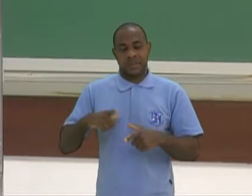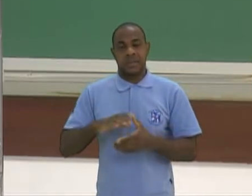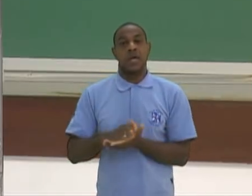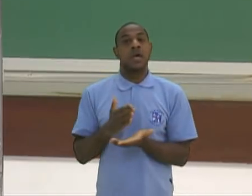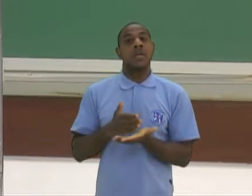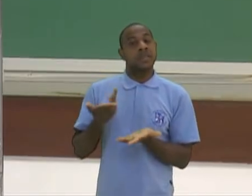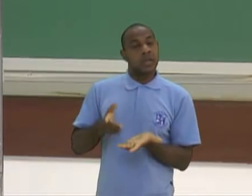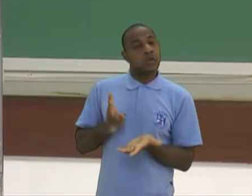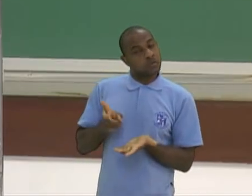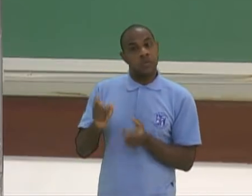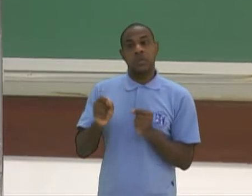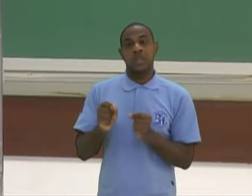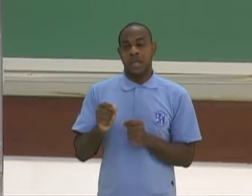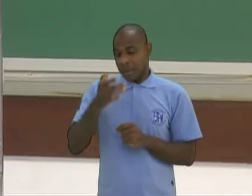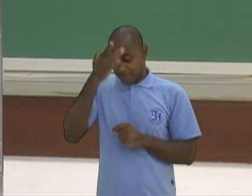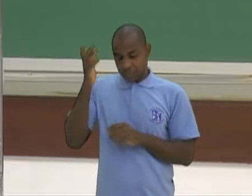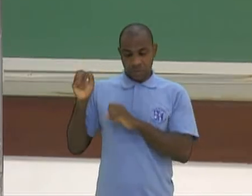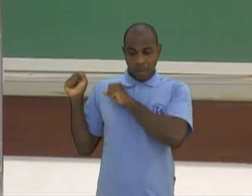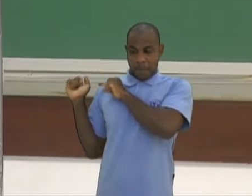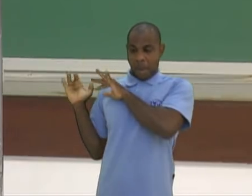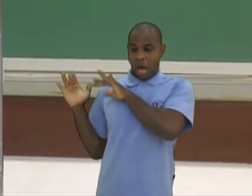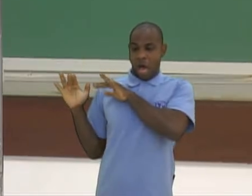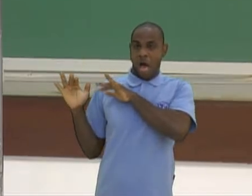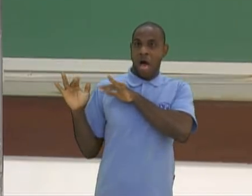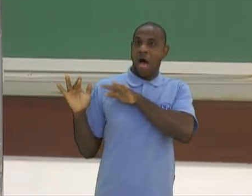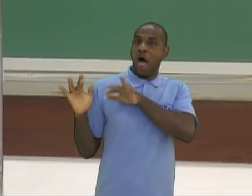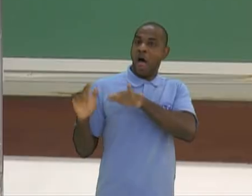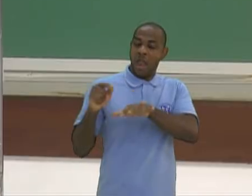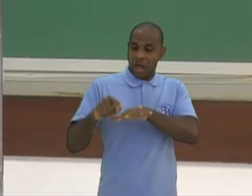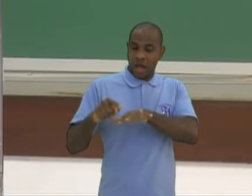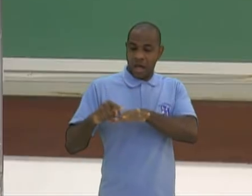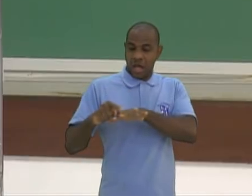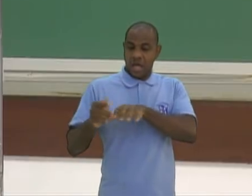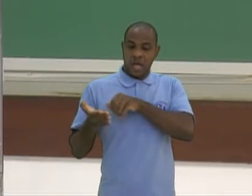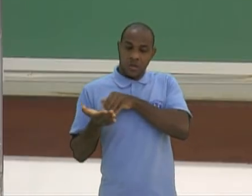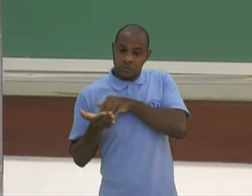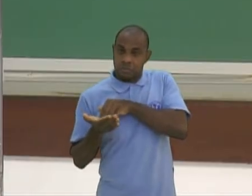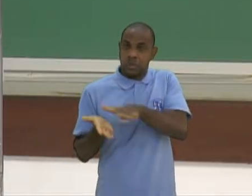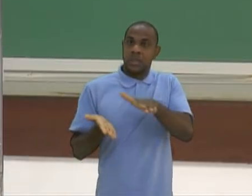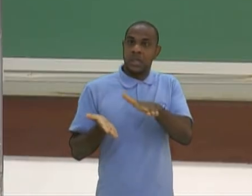legiões invadindo Jerusalém, expulsando os judeus da